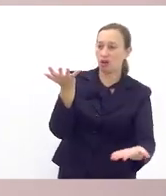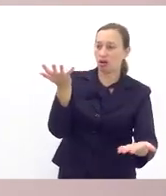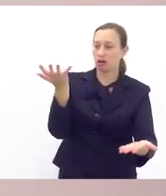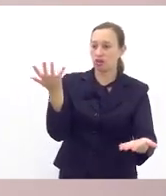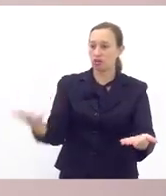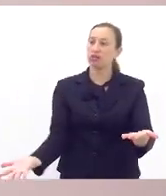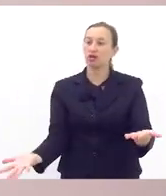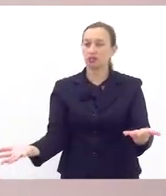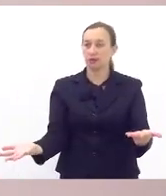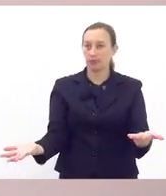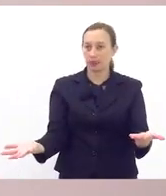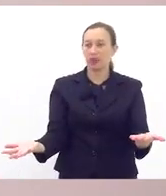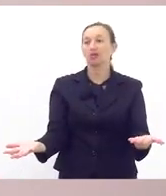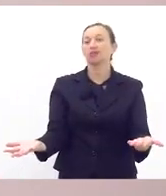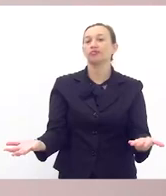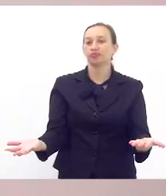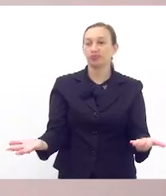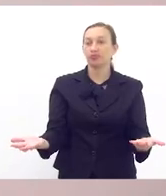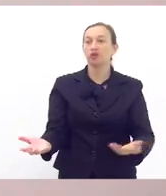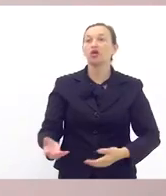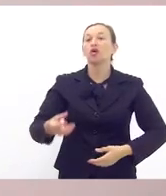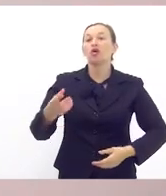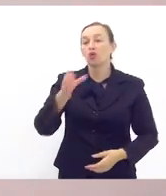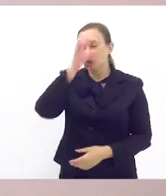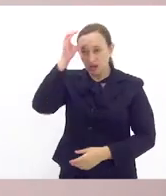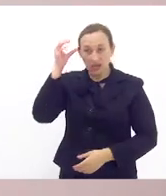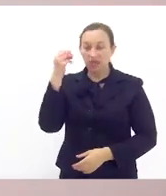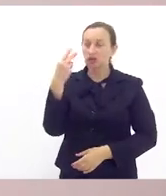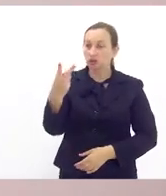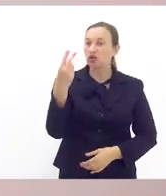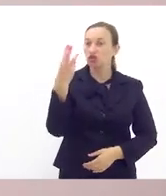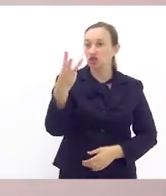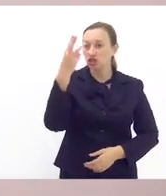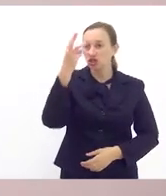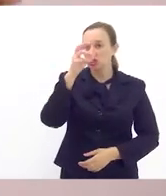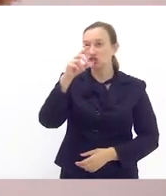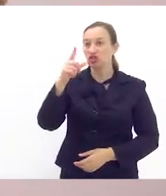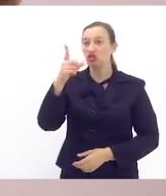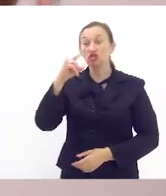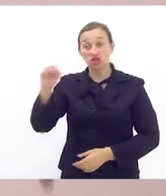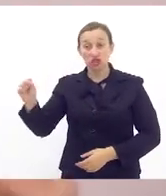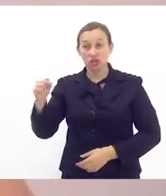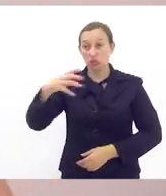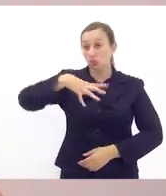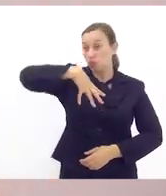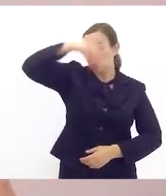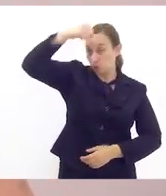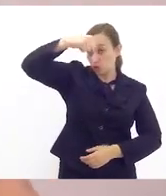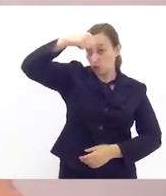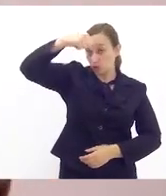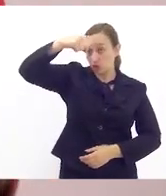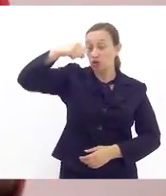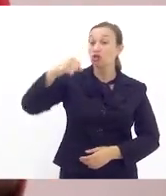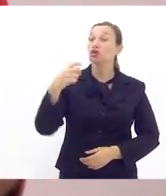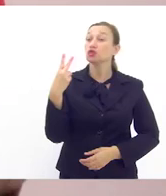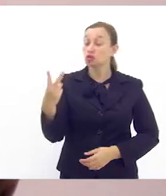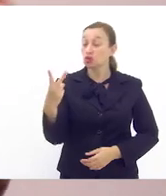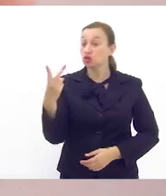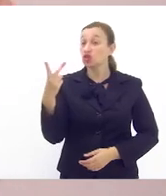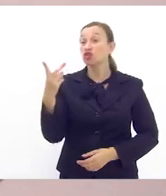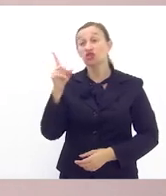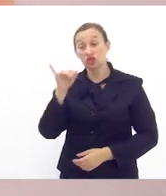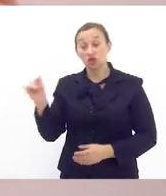o cliente ficou lá dois dias três dias sem energia e durante dois dias as equipes estavam atuando